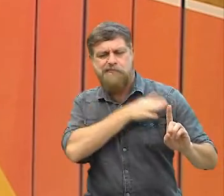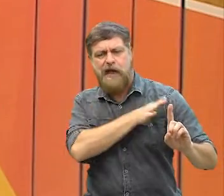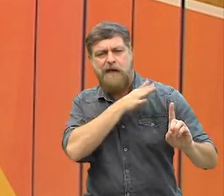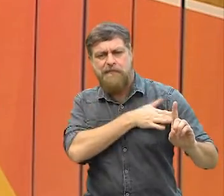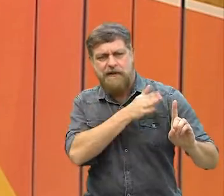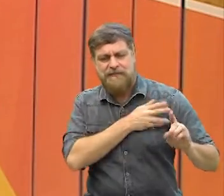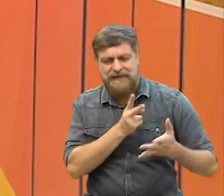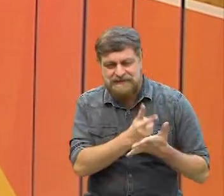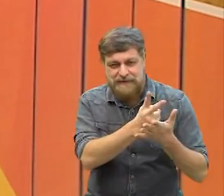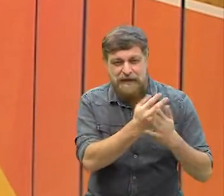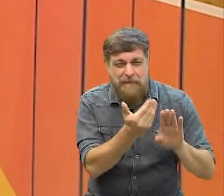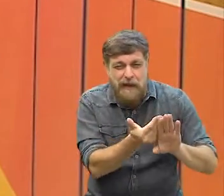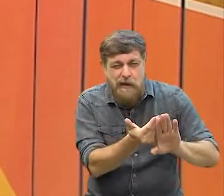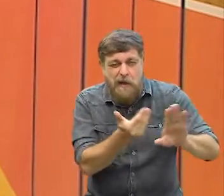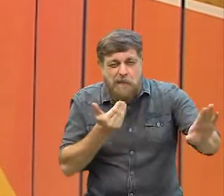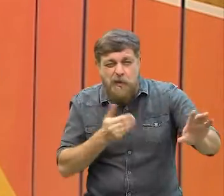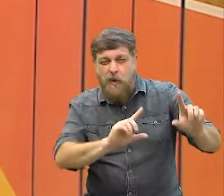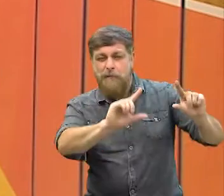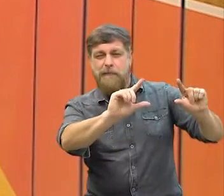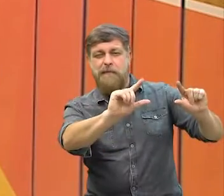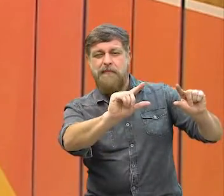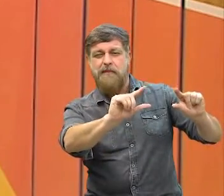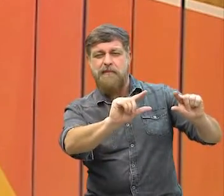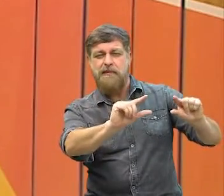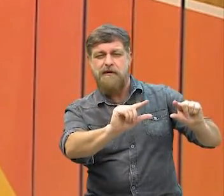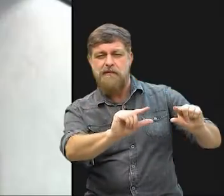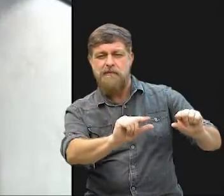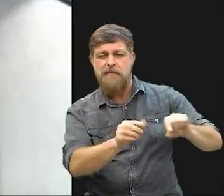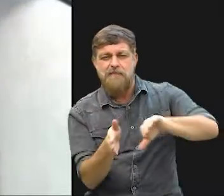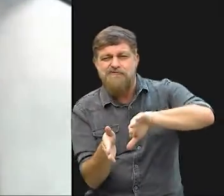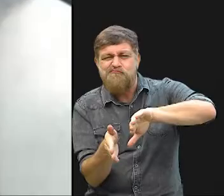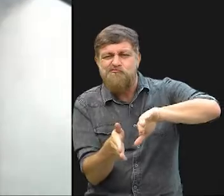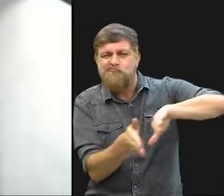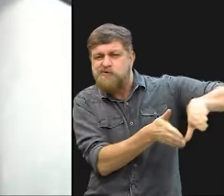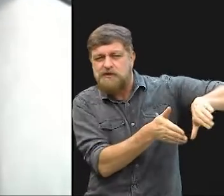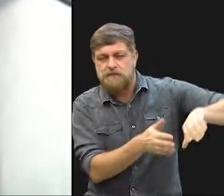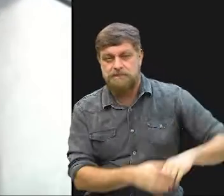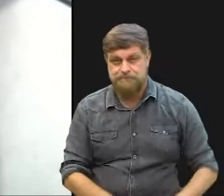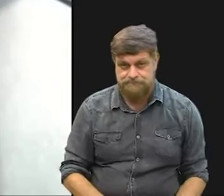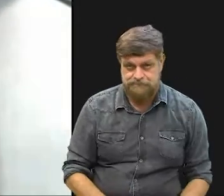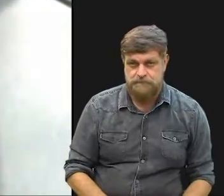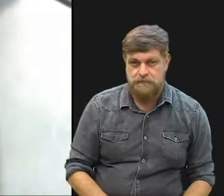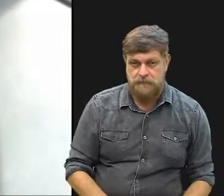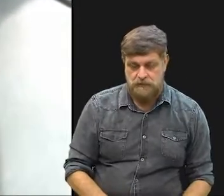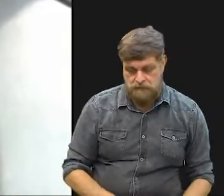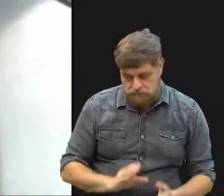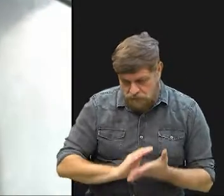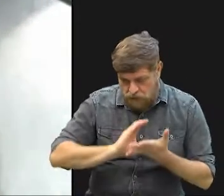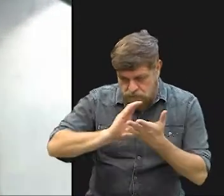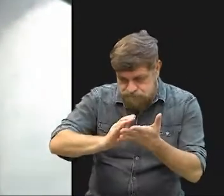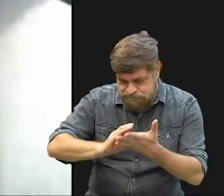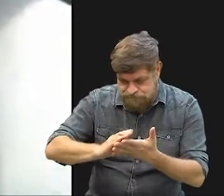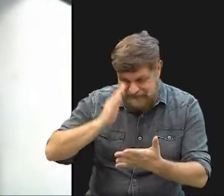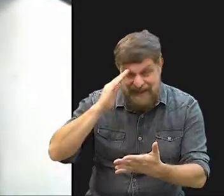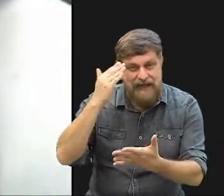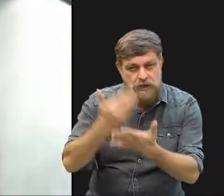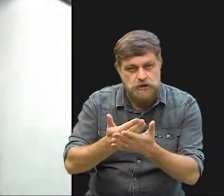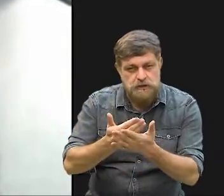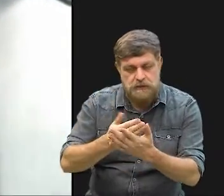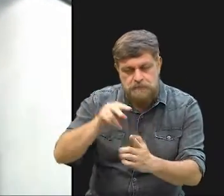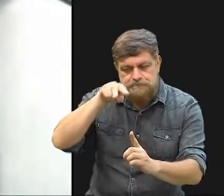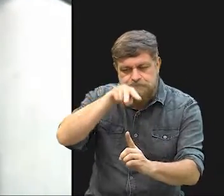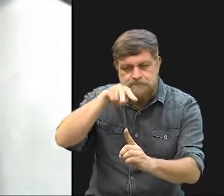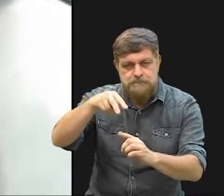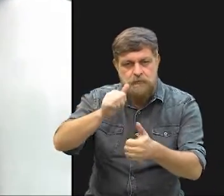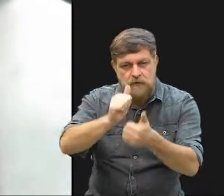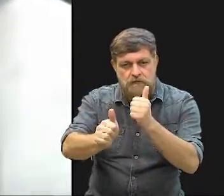aconteça, mas que ele fique bem pequenininho e lá no canto. Continuar o investimento, continuar enxergando